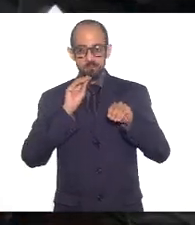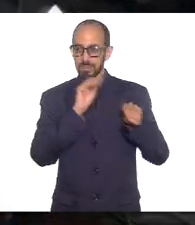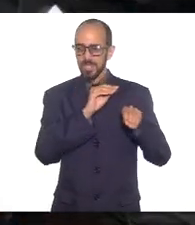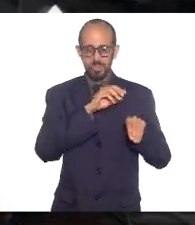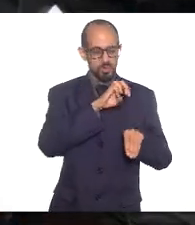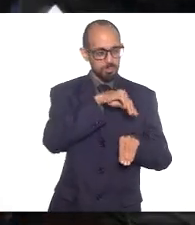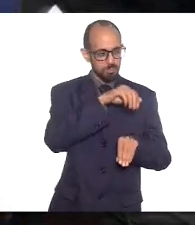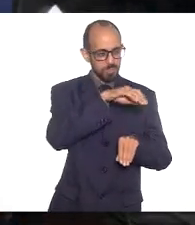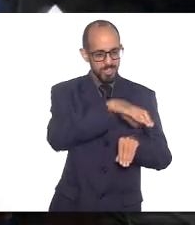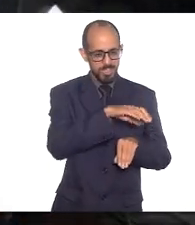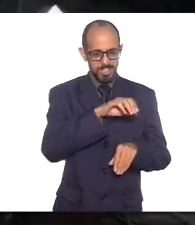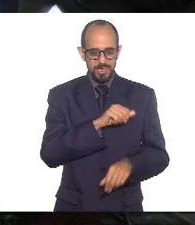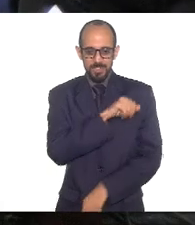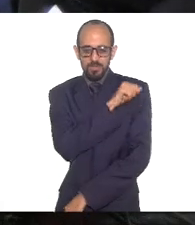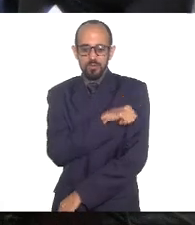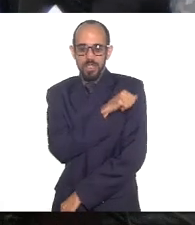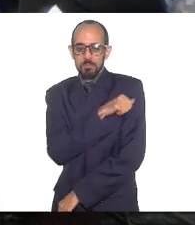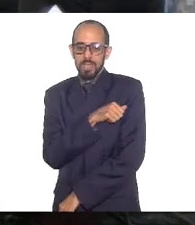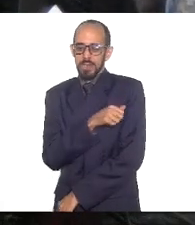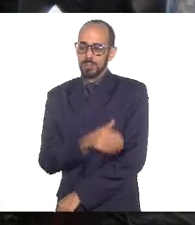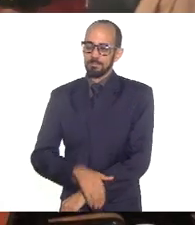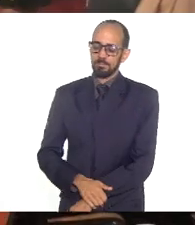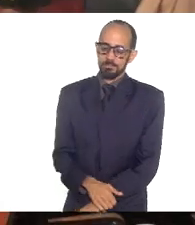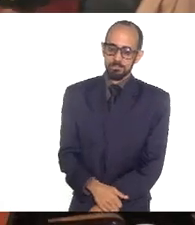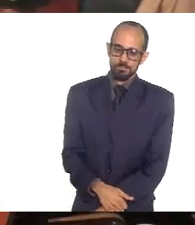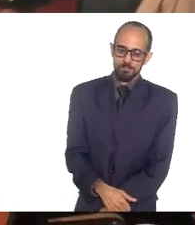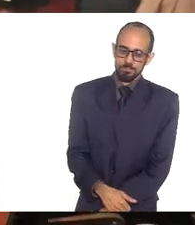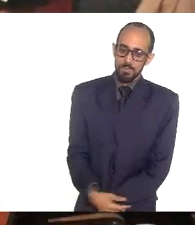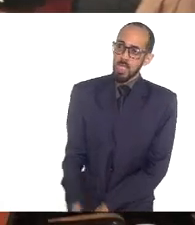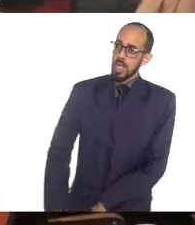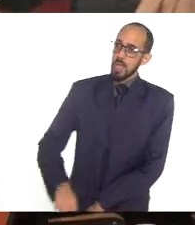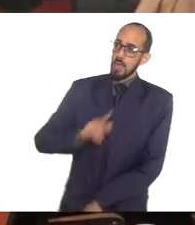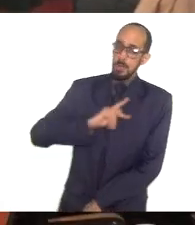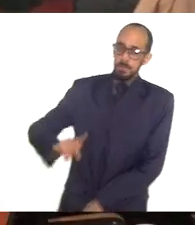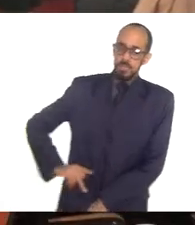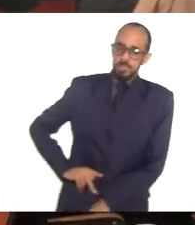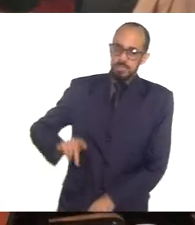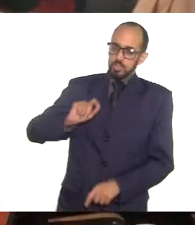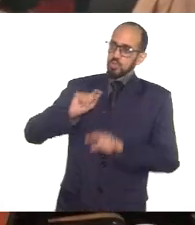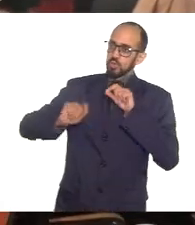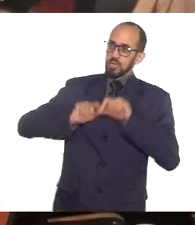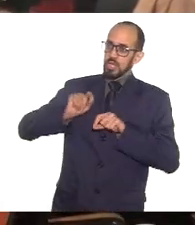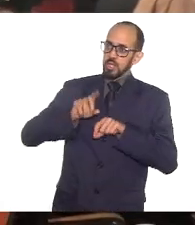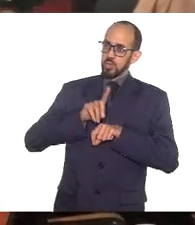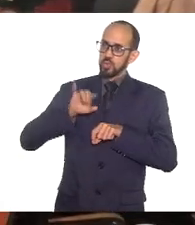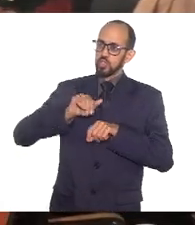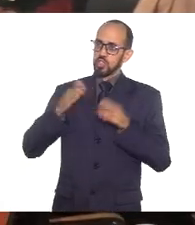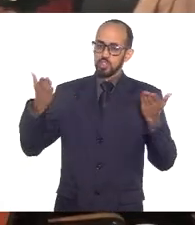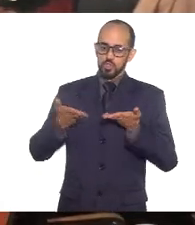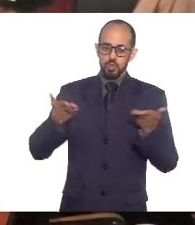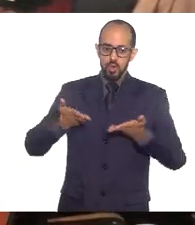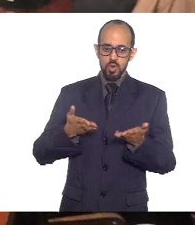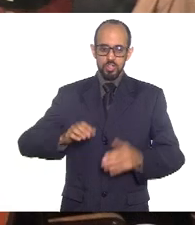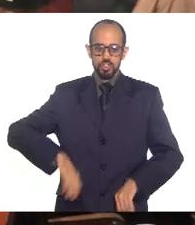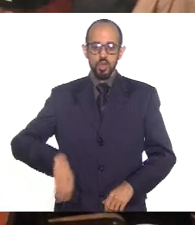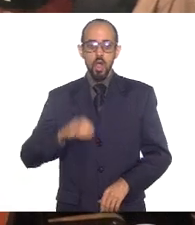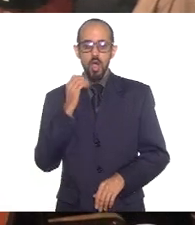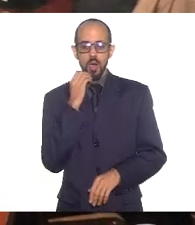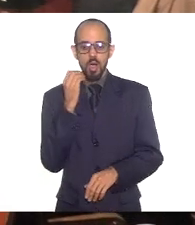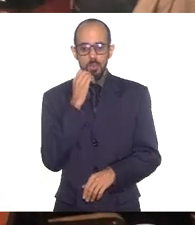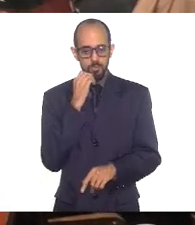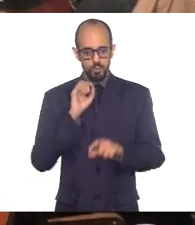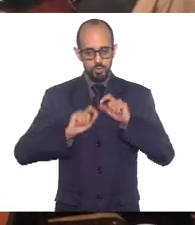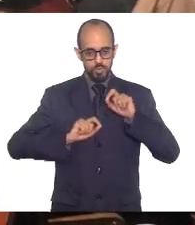deputada enfermeira Rejane Presidente a data de hoje é óbvio